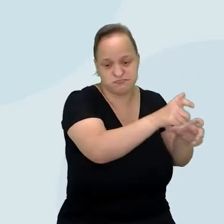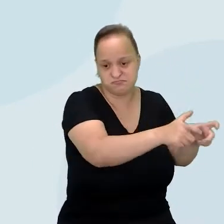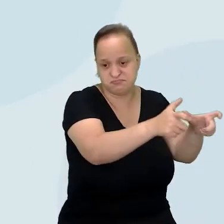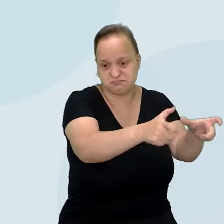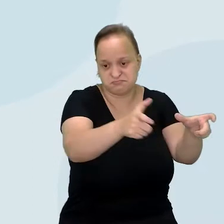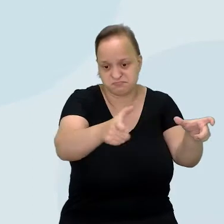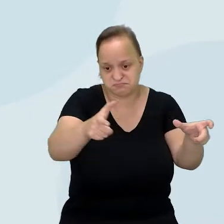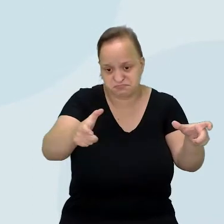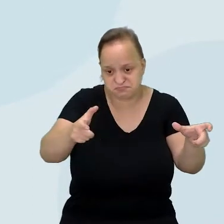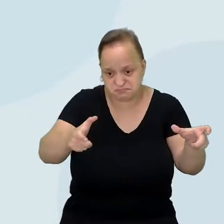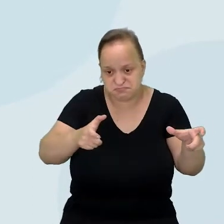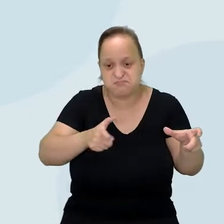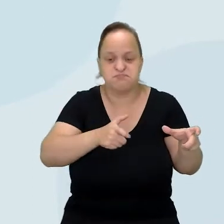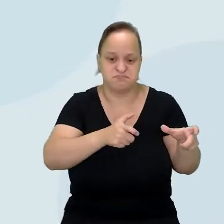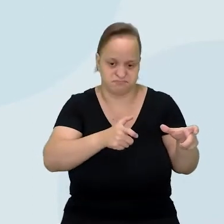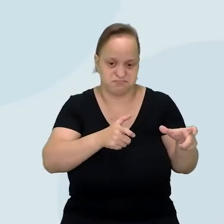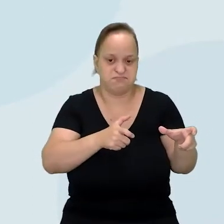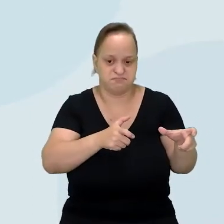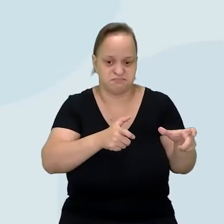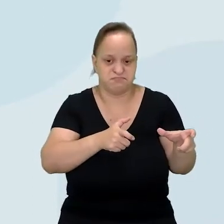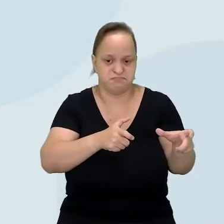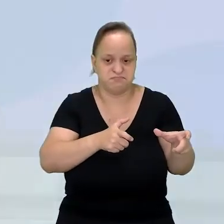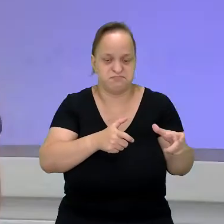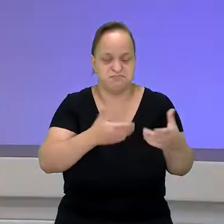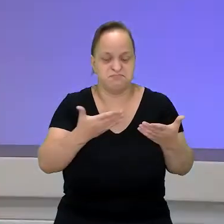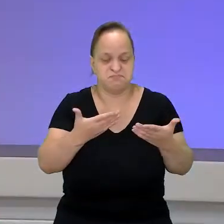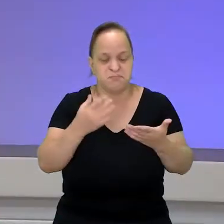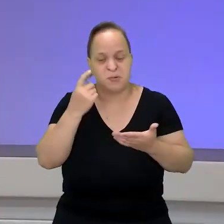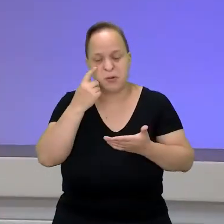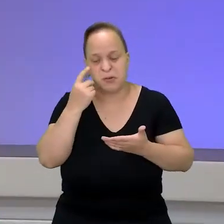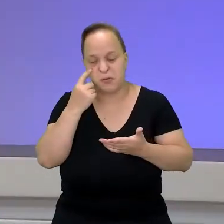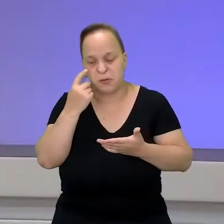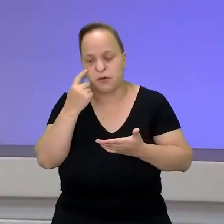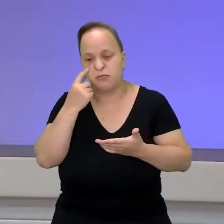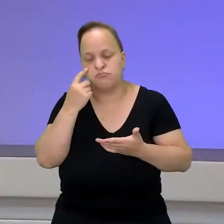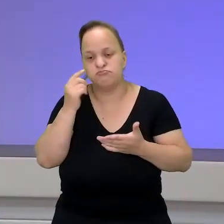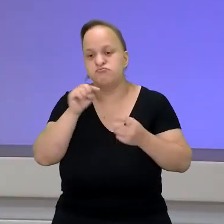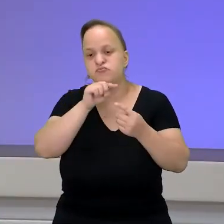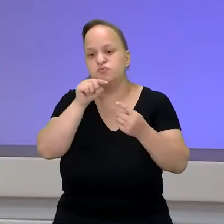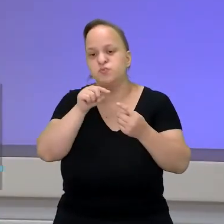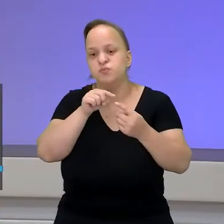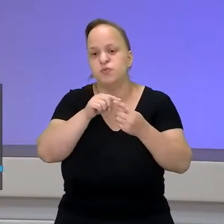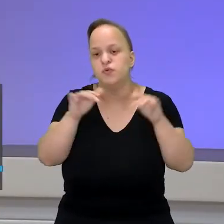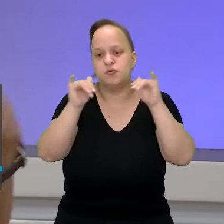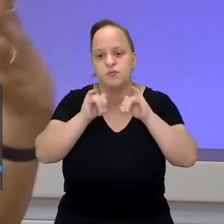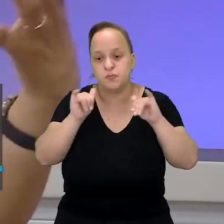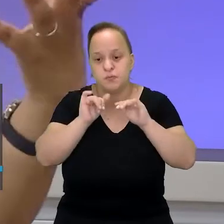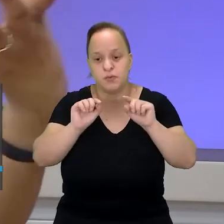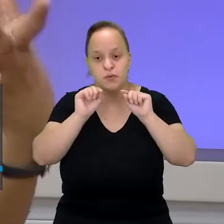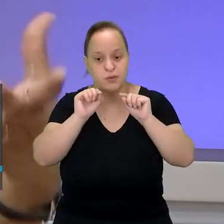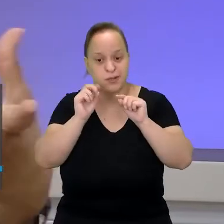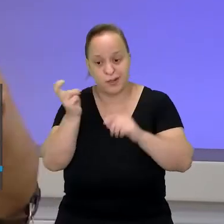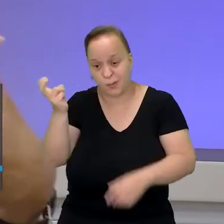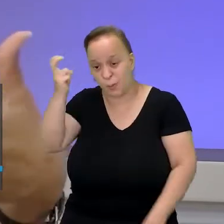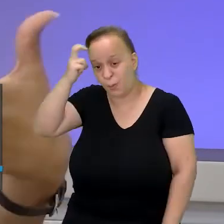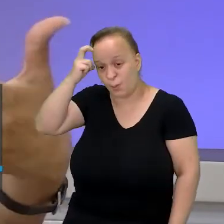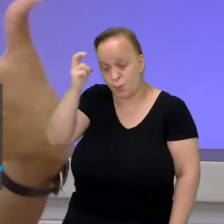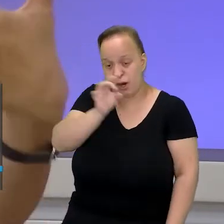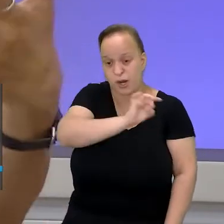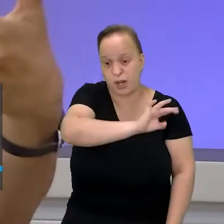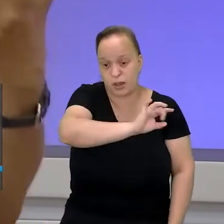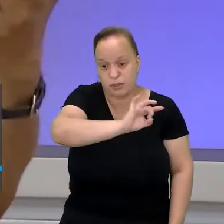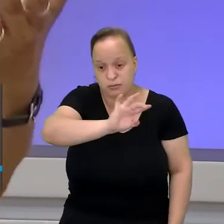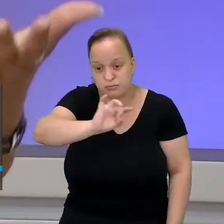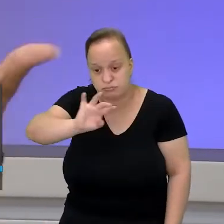dessa intimidade que se tem com o solo. Bom, então o que eu quero dizer com isso? Cada cultura, que nem a gente está falando, tem